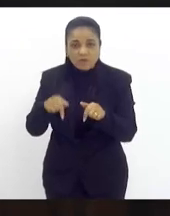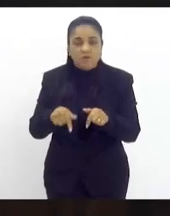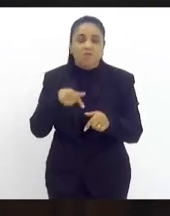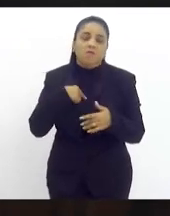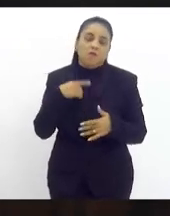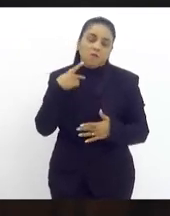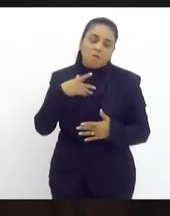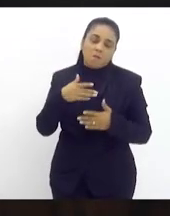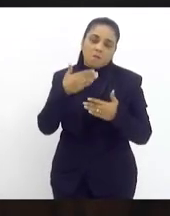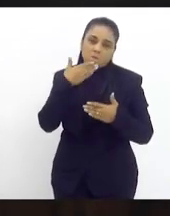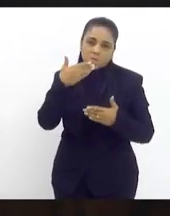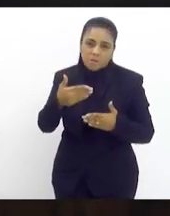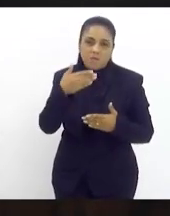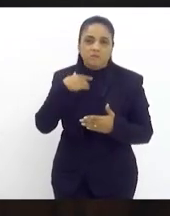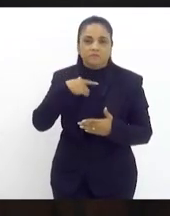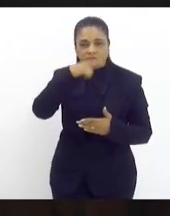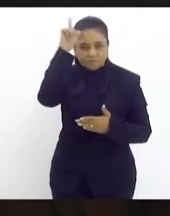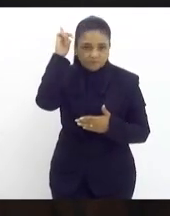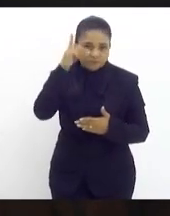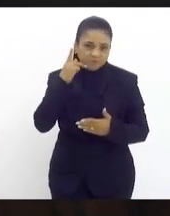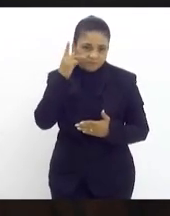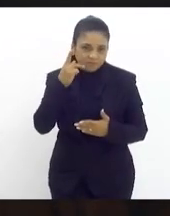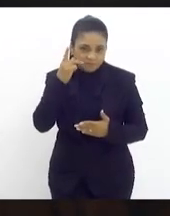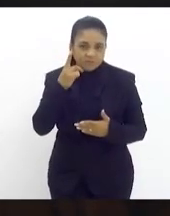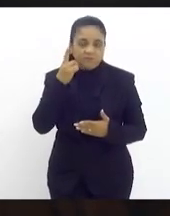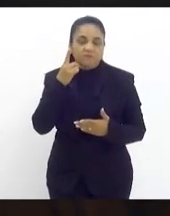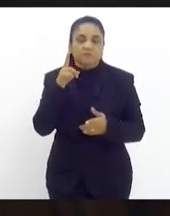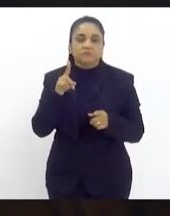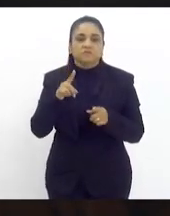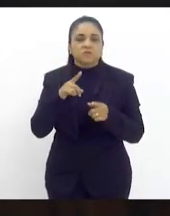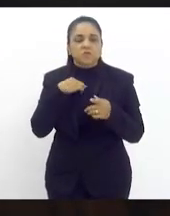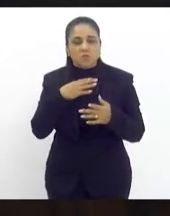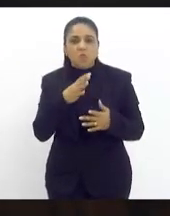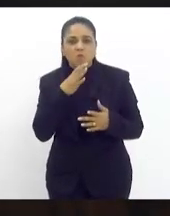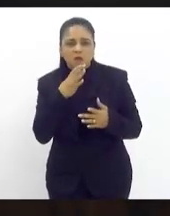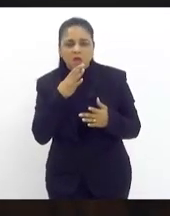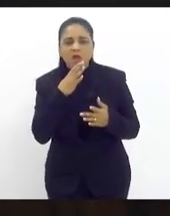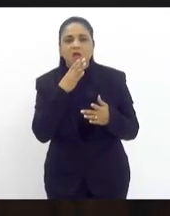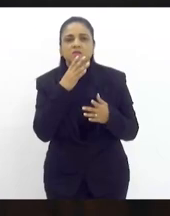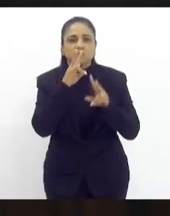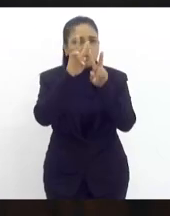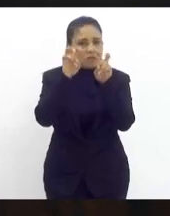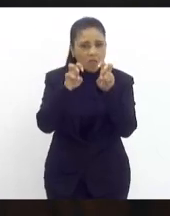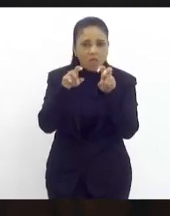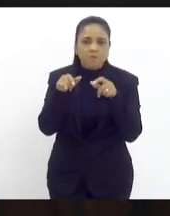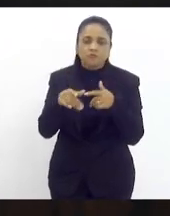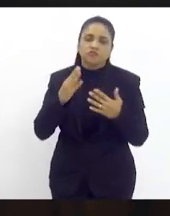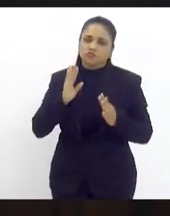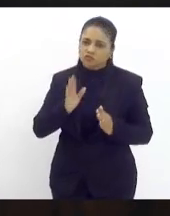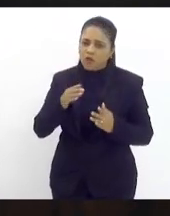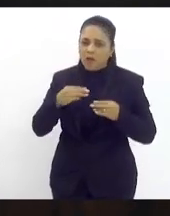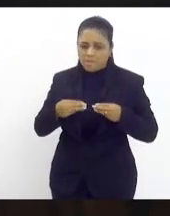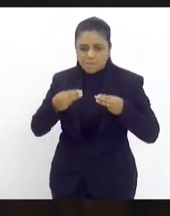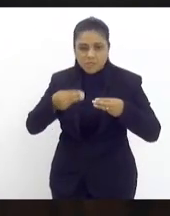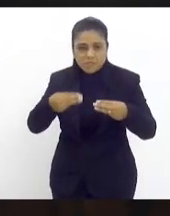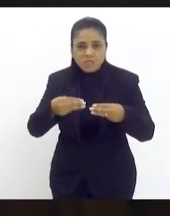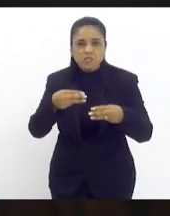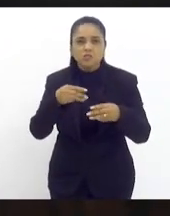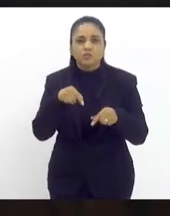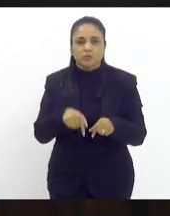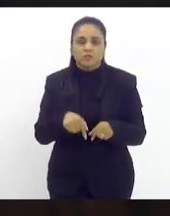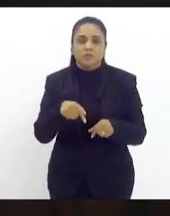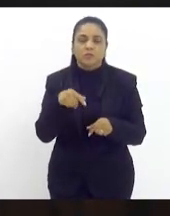casa e conhece bem da matéria com envergadura de vossa excelência que já foi inclusive Ministro desse país